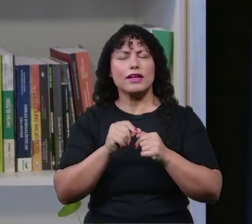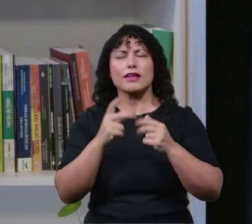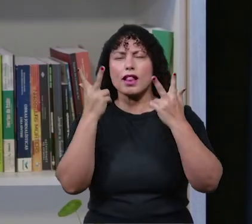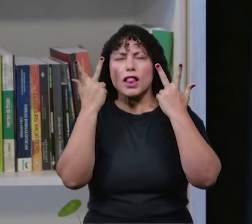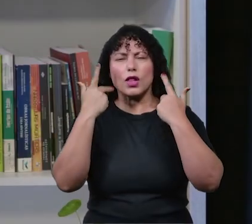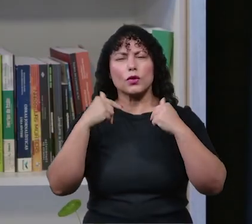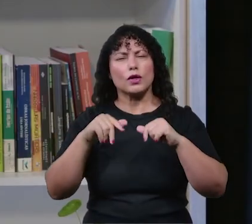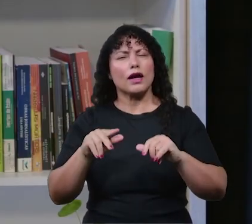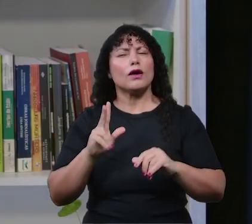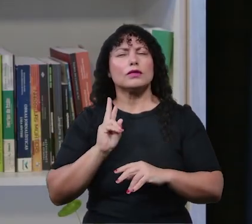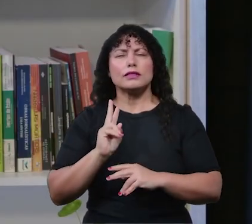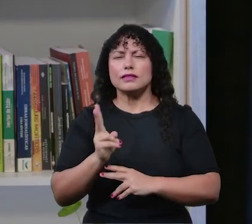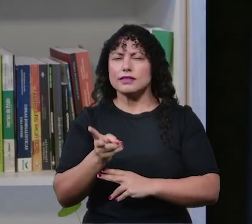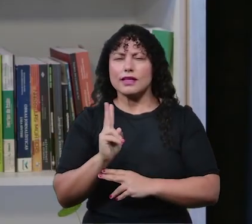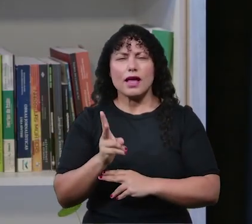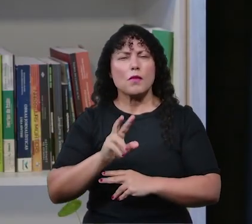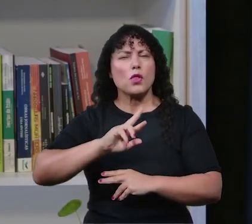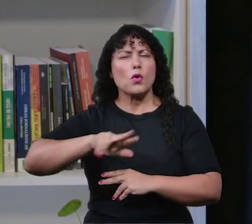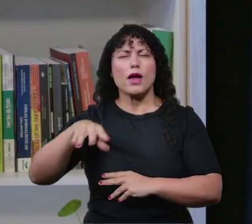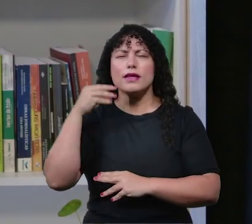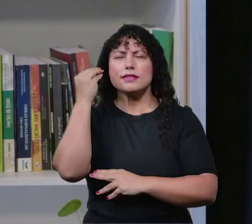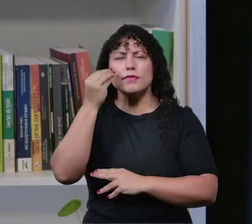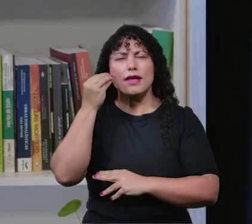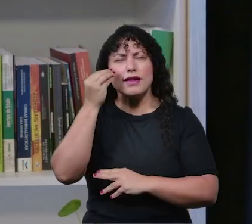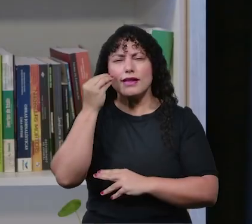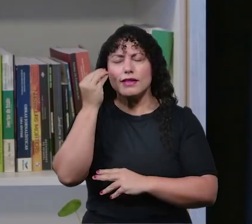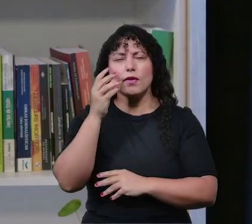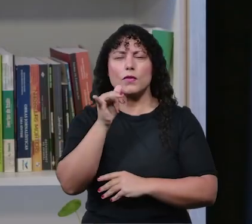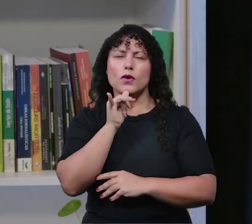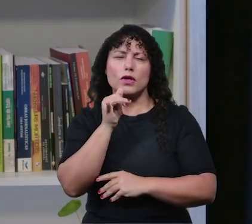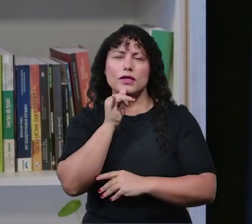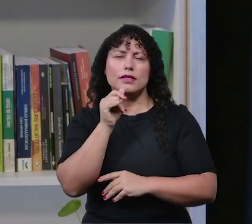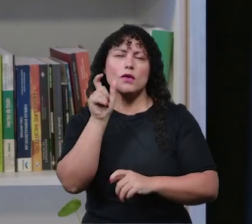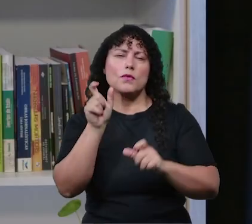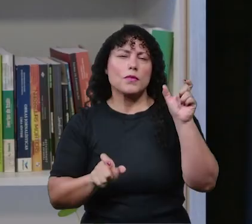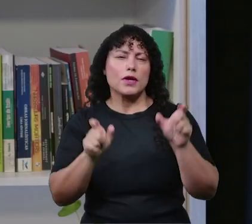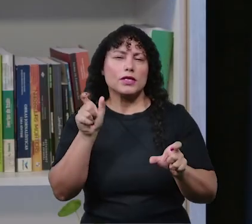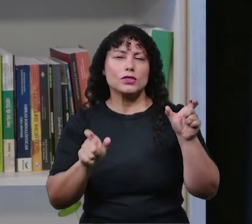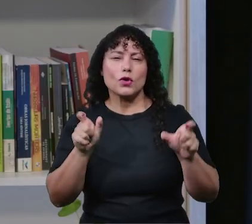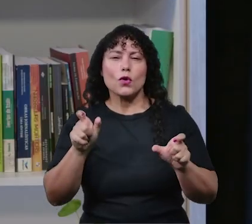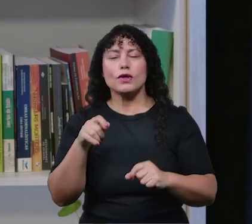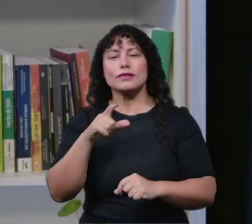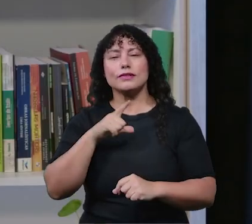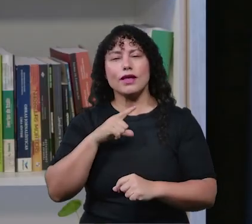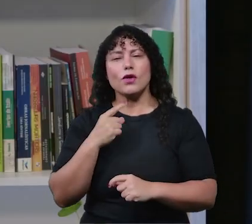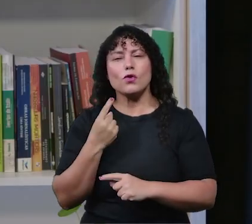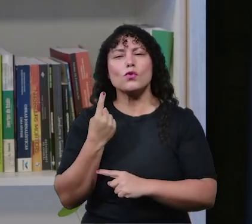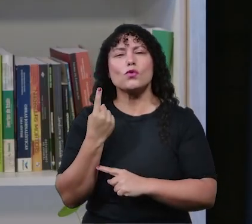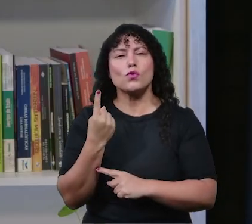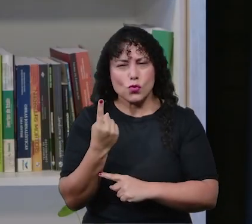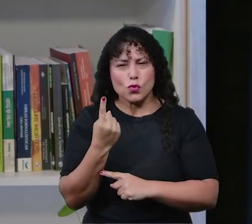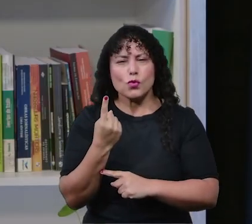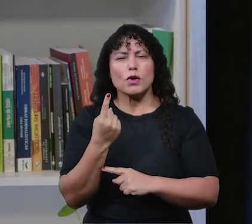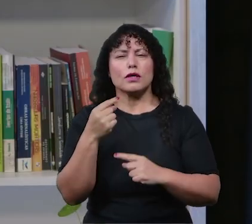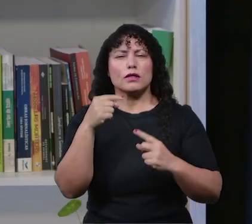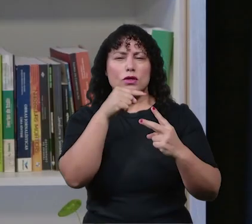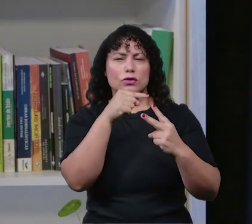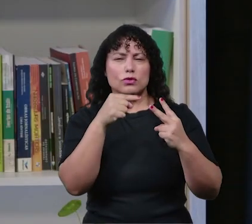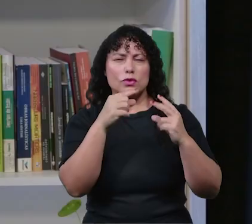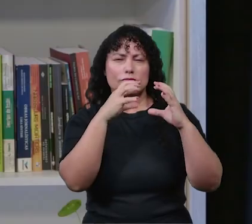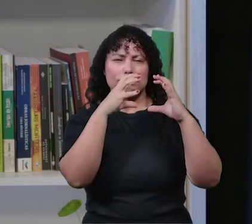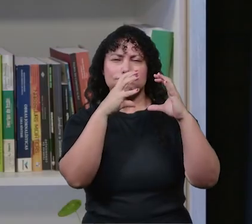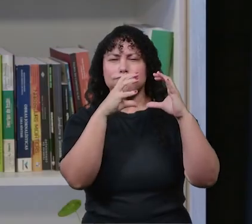acontecem naturalmente, muitas das vezes, não chega a ser nem experimental, mas de, por exemplo, pessoas que tiveram uma das